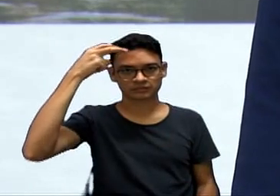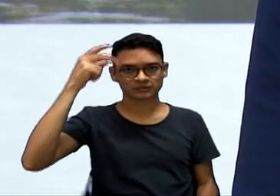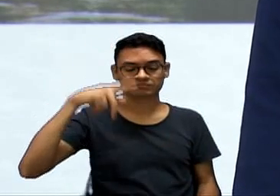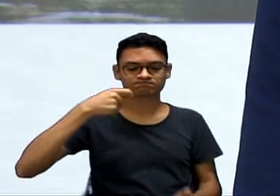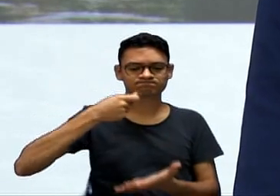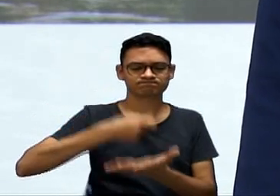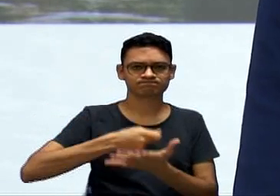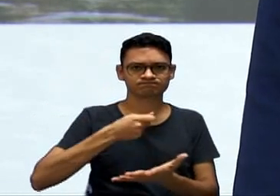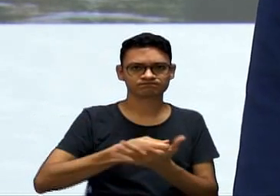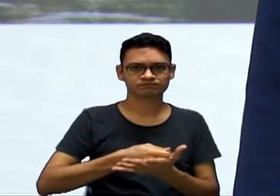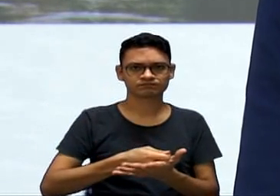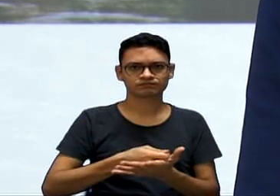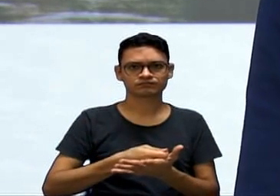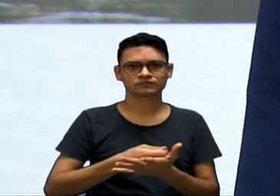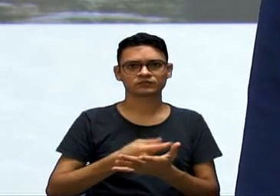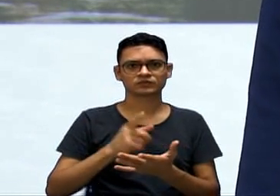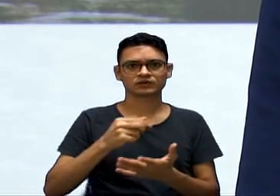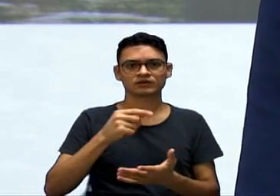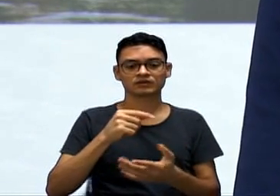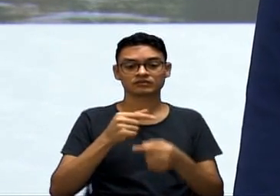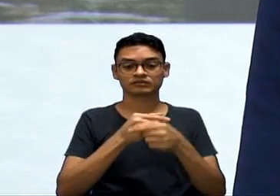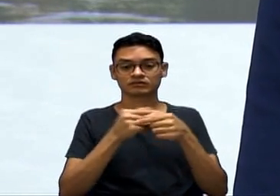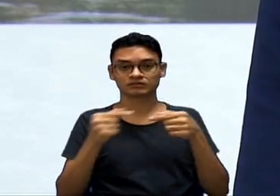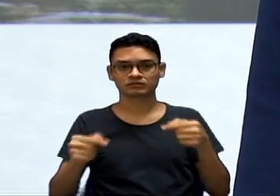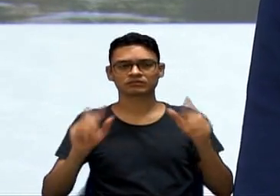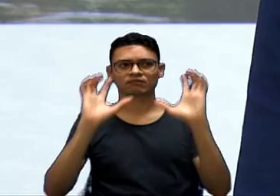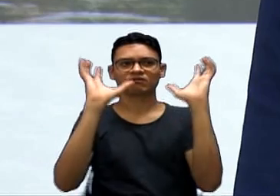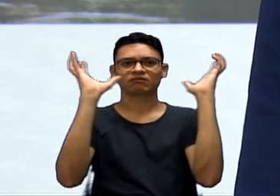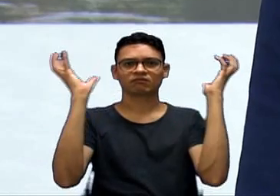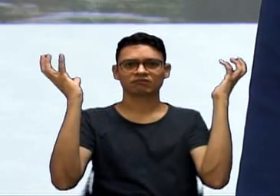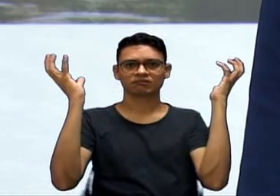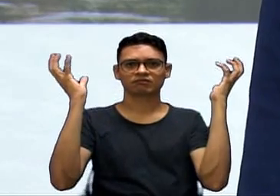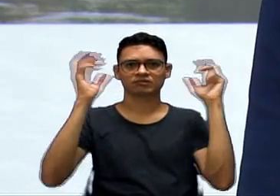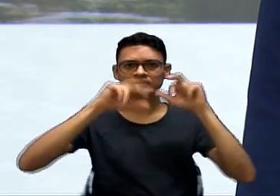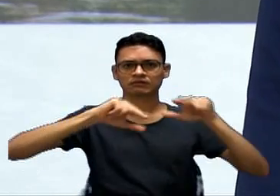a obrigação de criar uma semana de eventos,